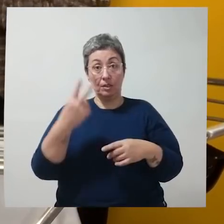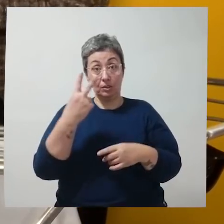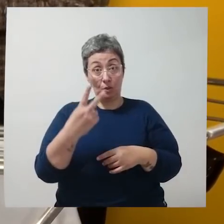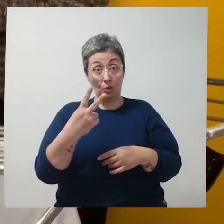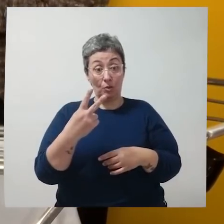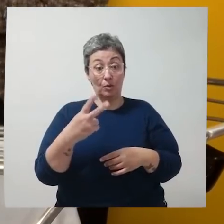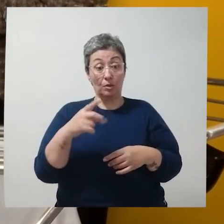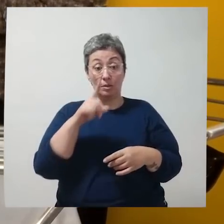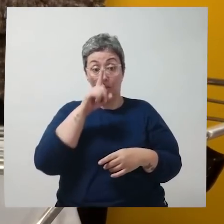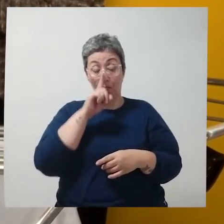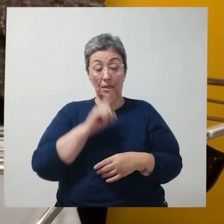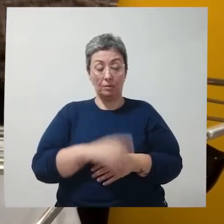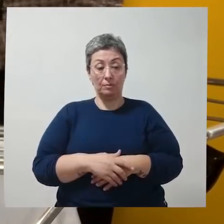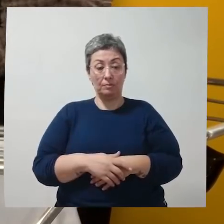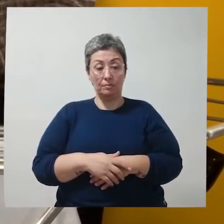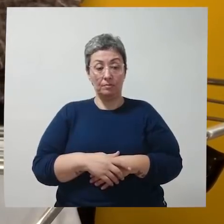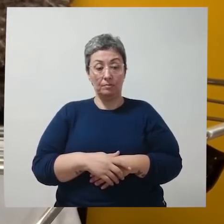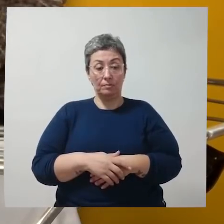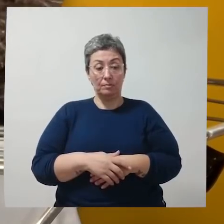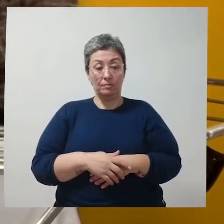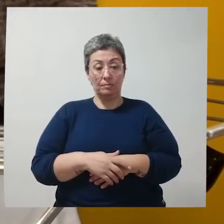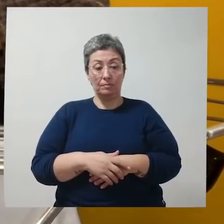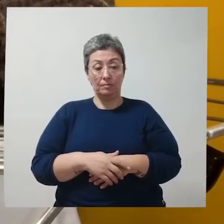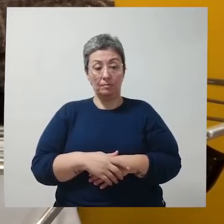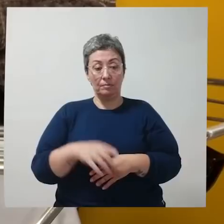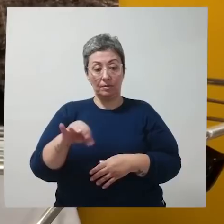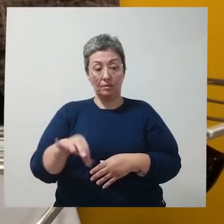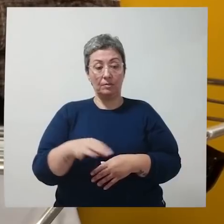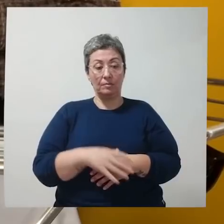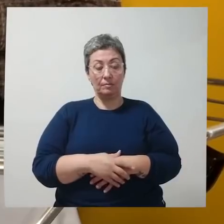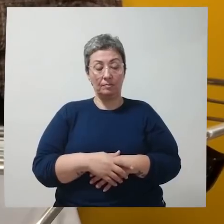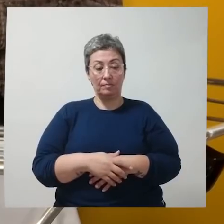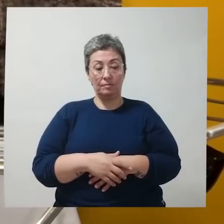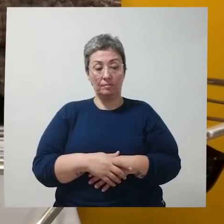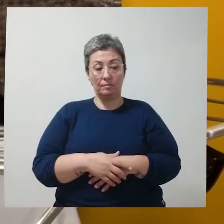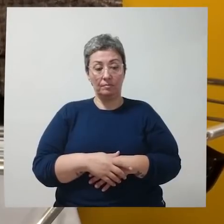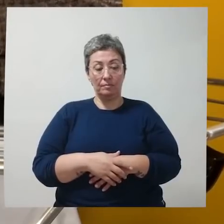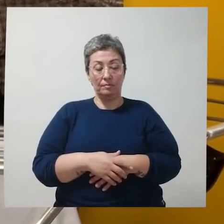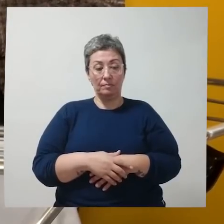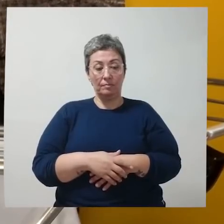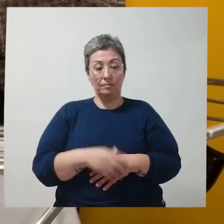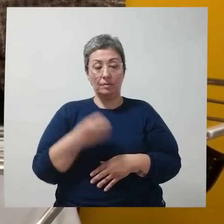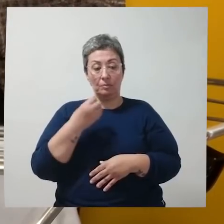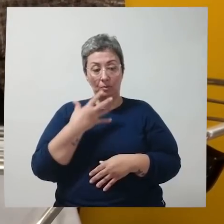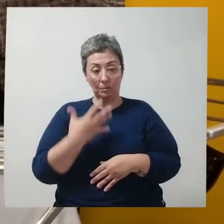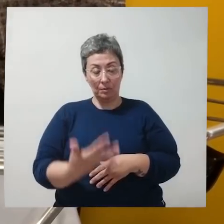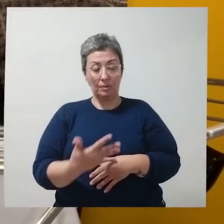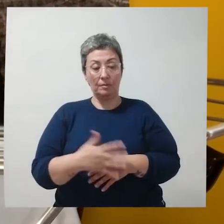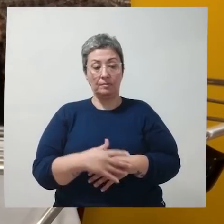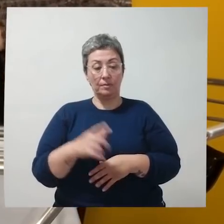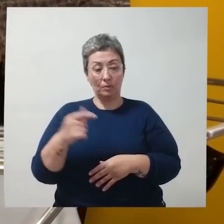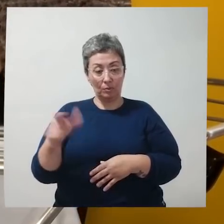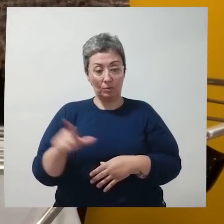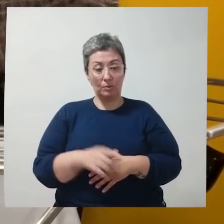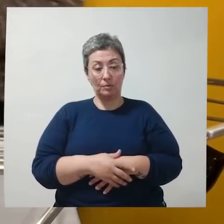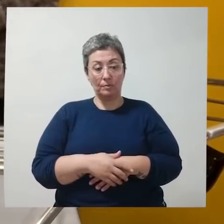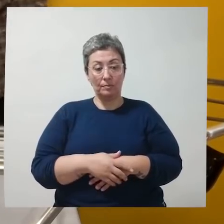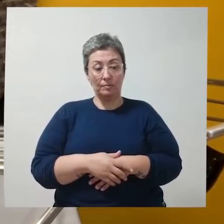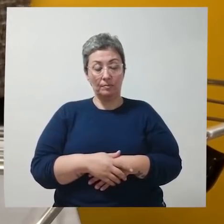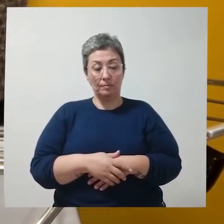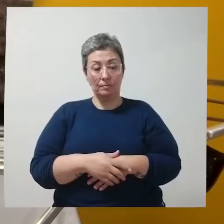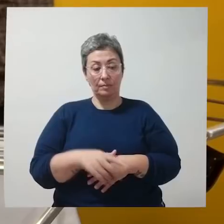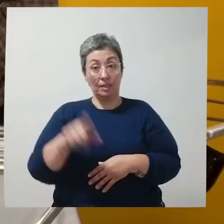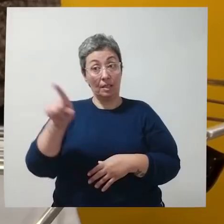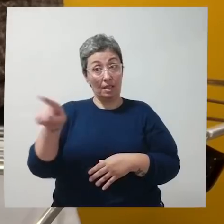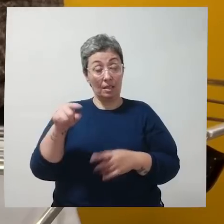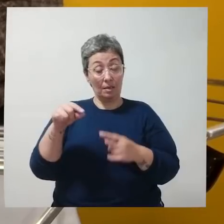pregadores amarelos. Isso, coloca aqui. Muito bem, pega o outro. Lá